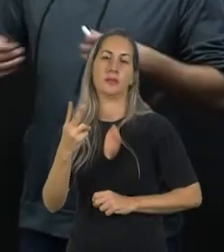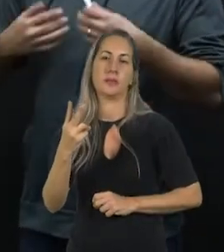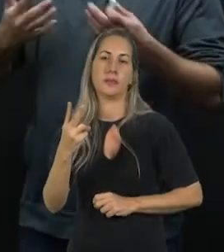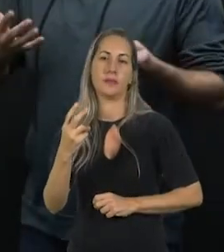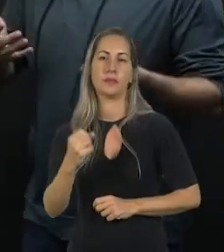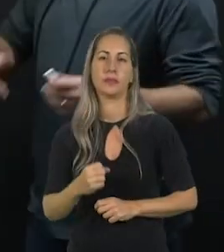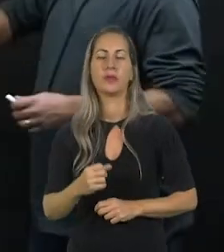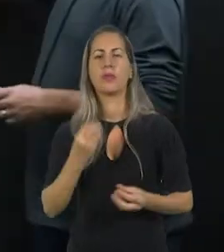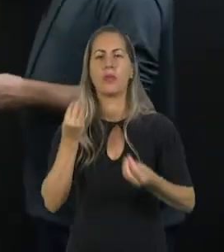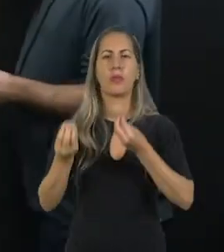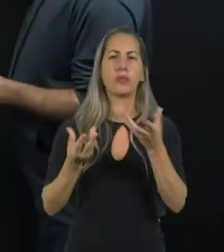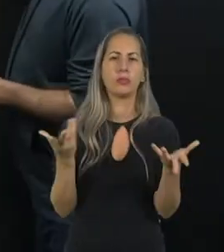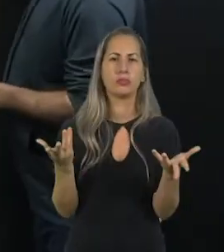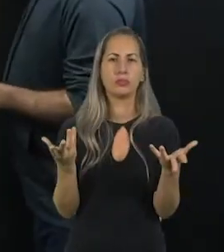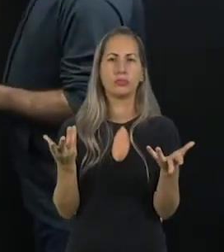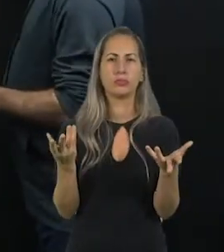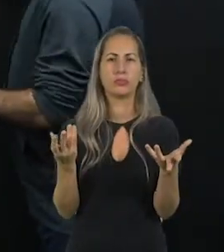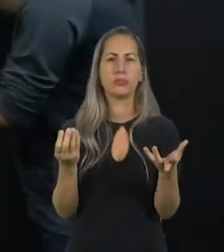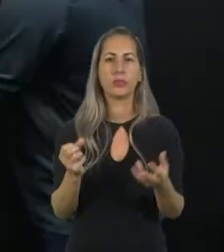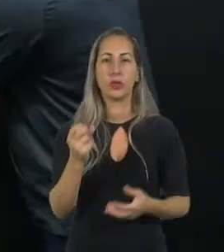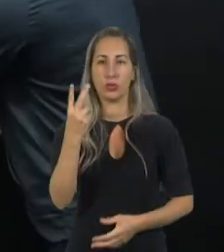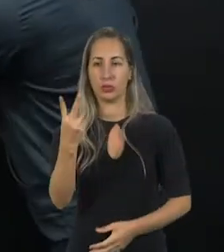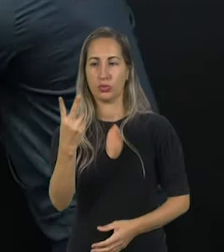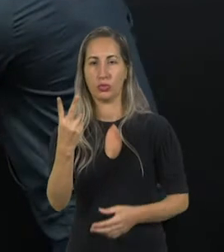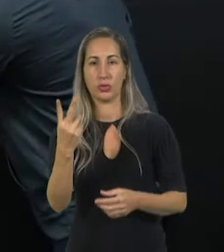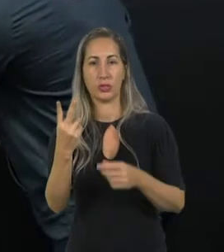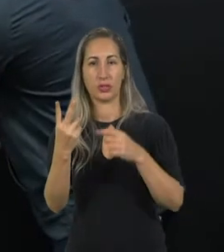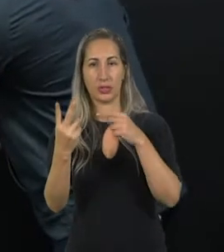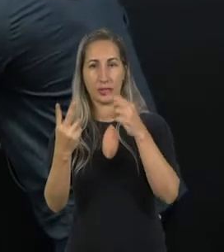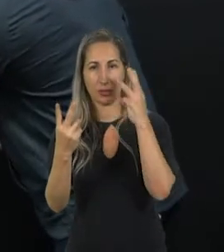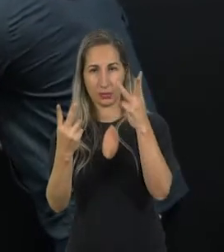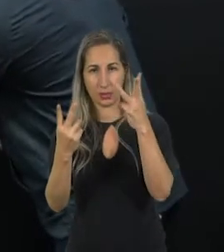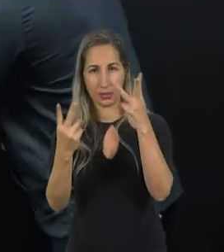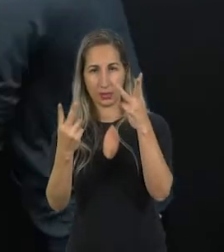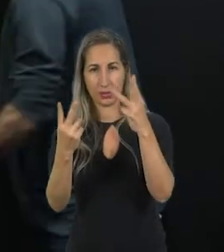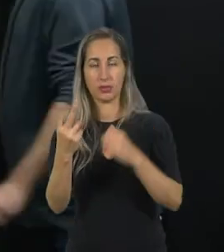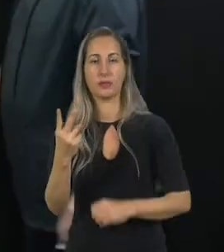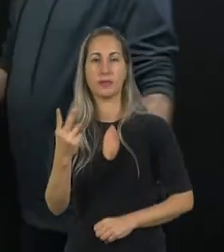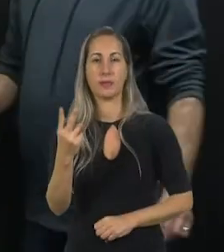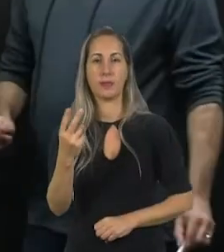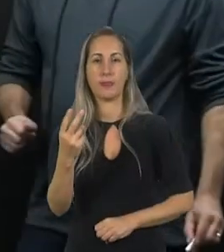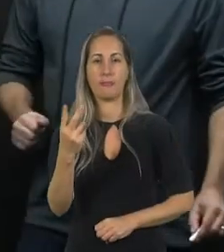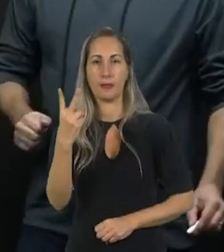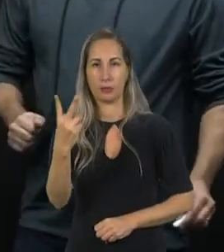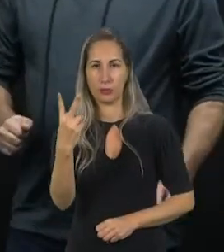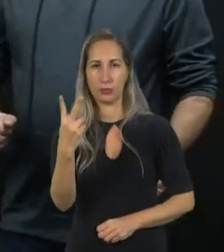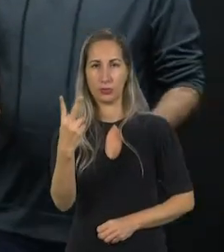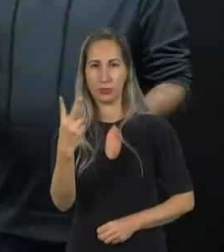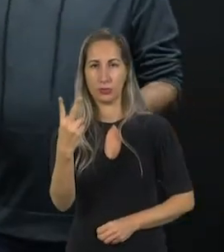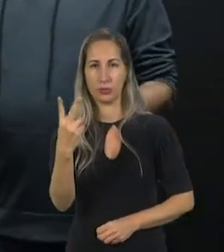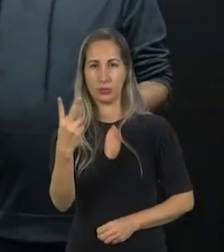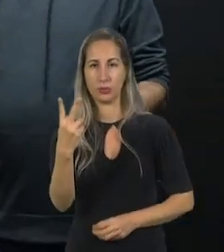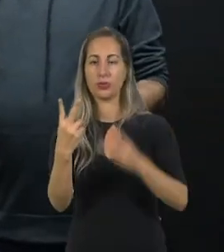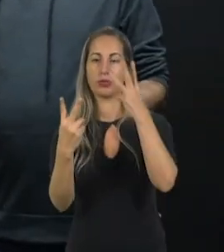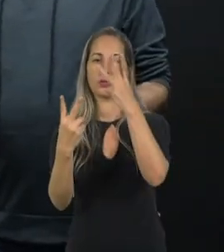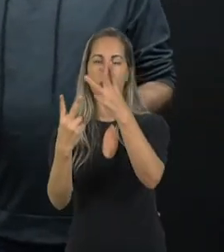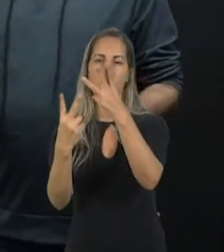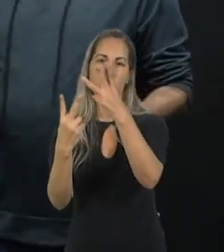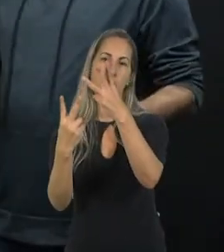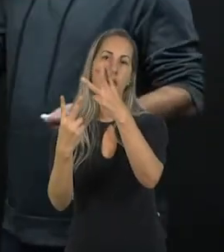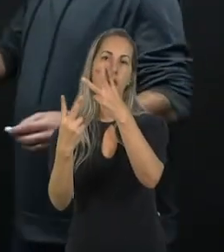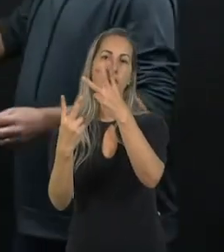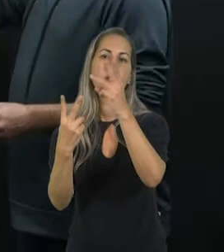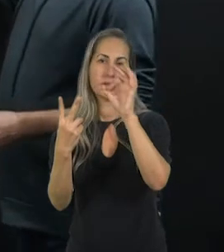primo. Como assim? Se aqui o 2 repete 3 vezes, então eu coloco o 2 com o expoente